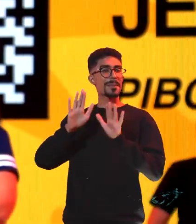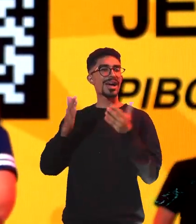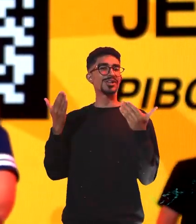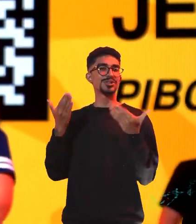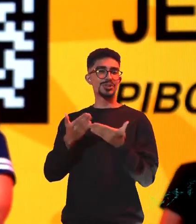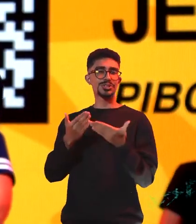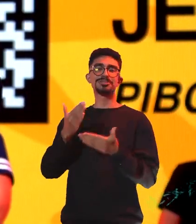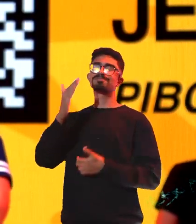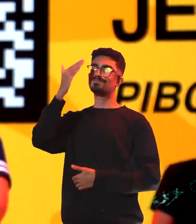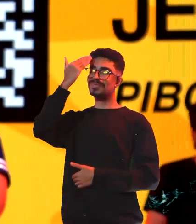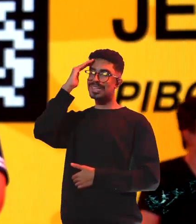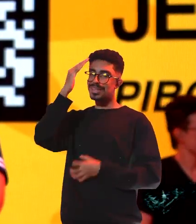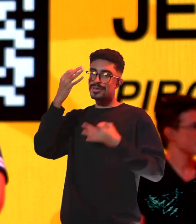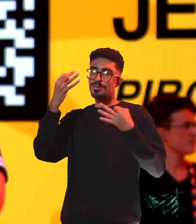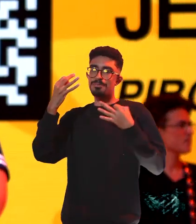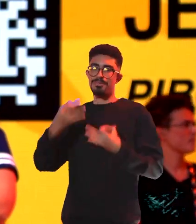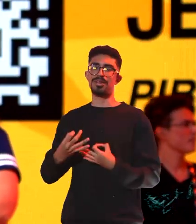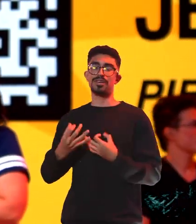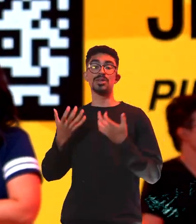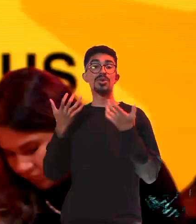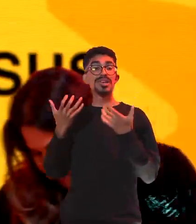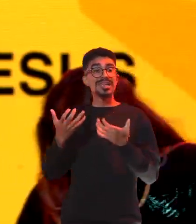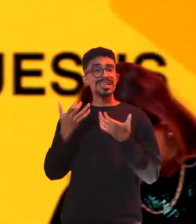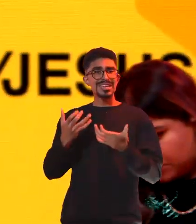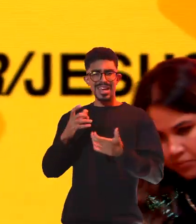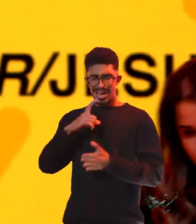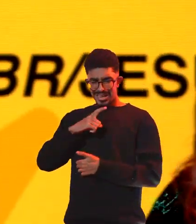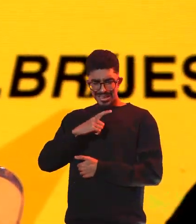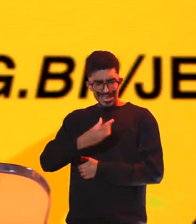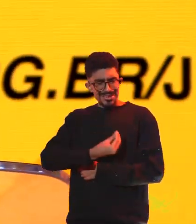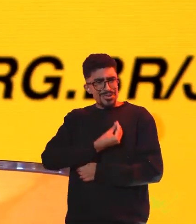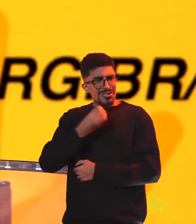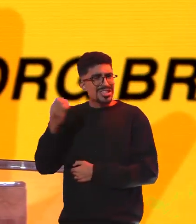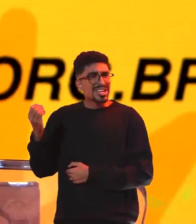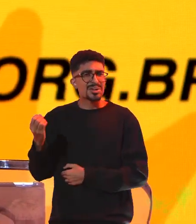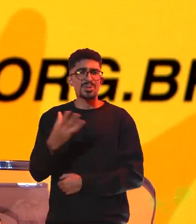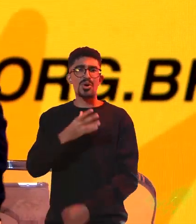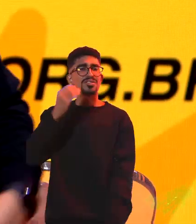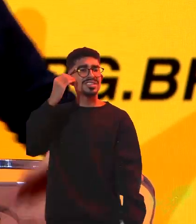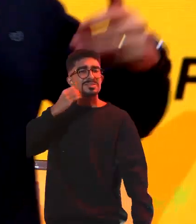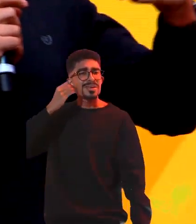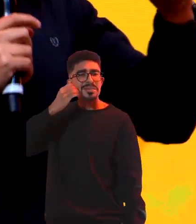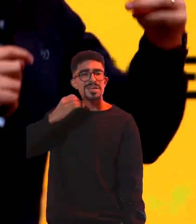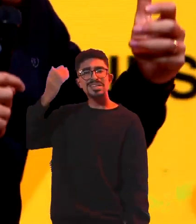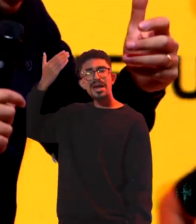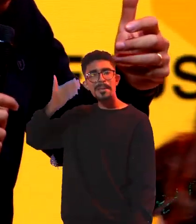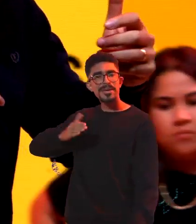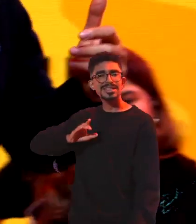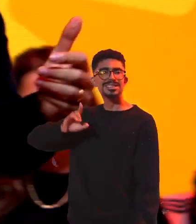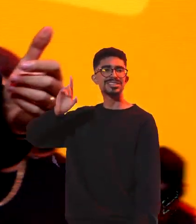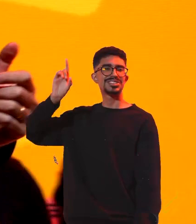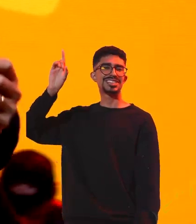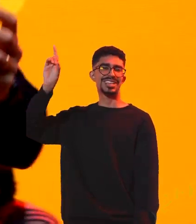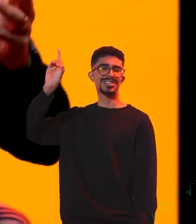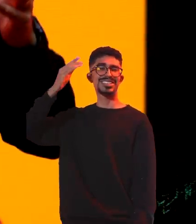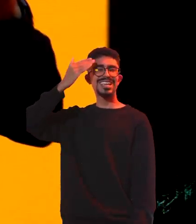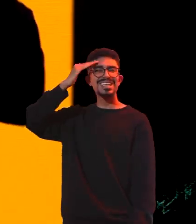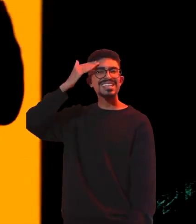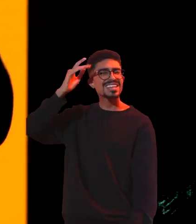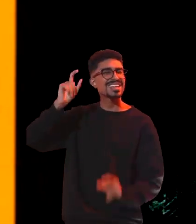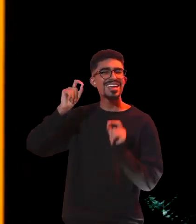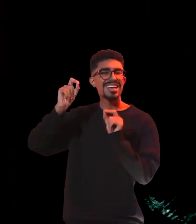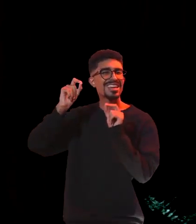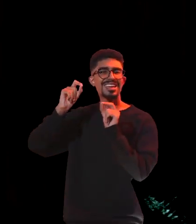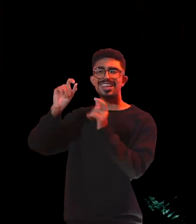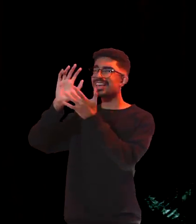caminho, desejam experimentar um novo e vivo caminho que é Jesus, desejam experimentar essa direção